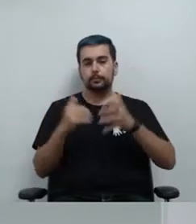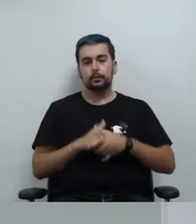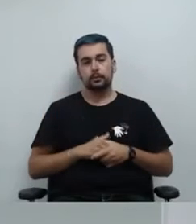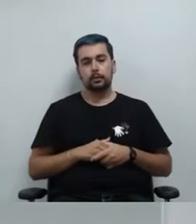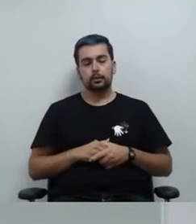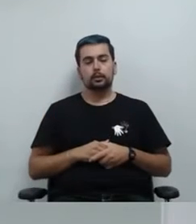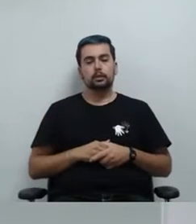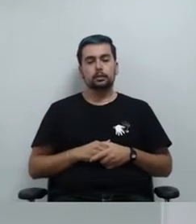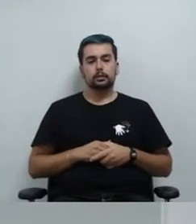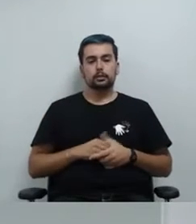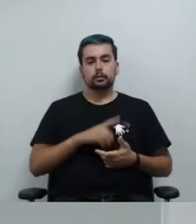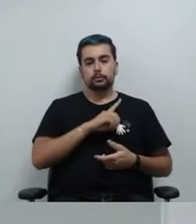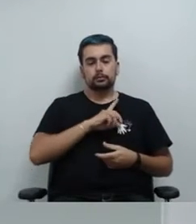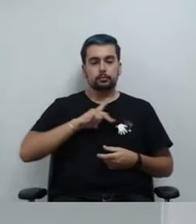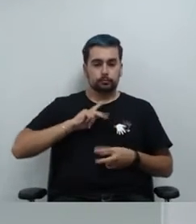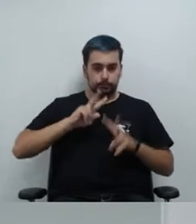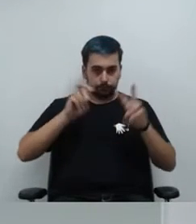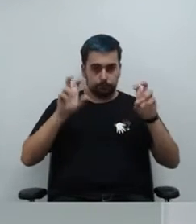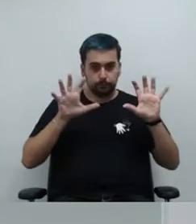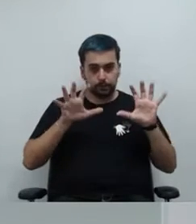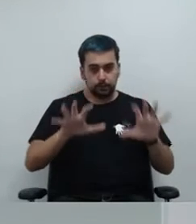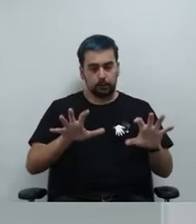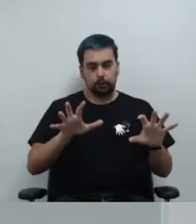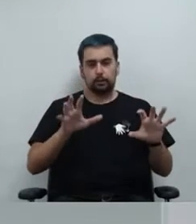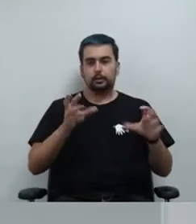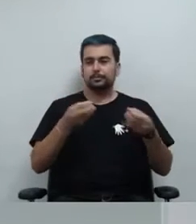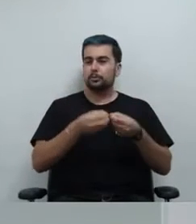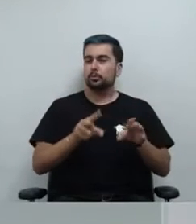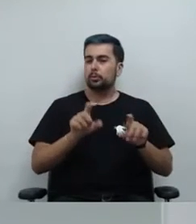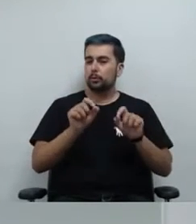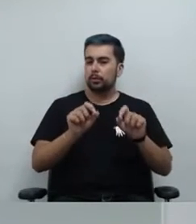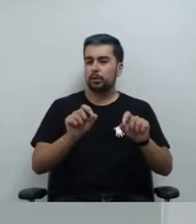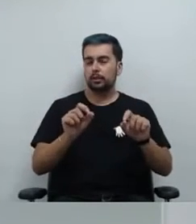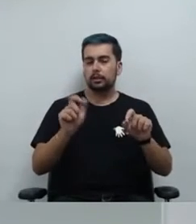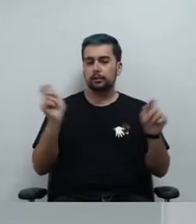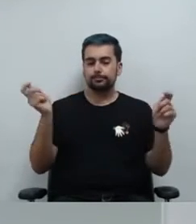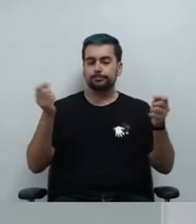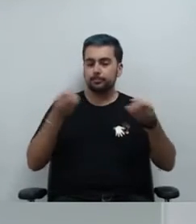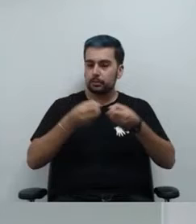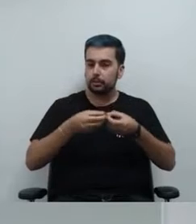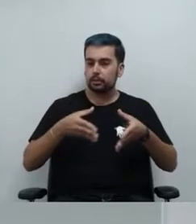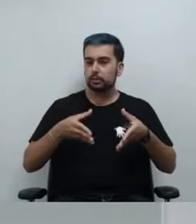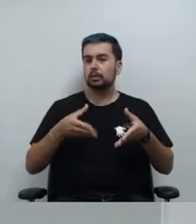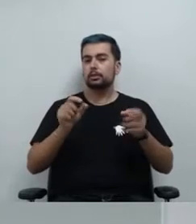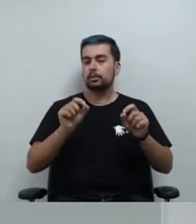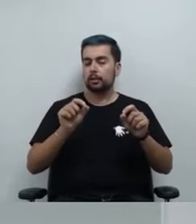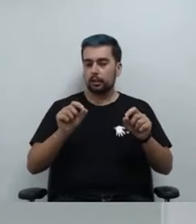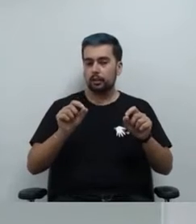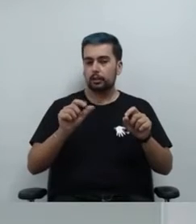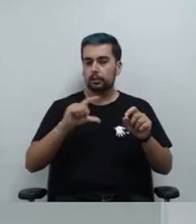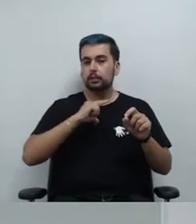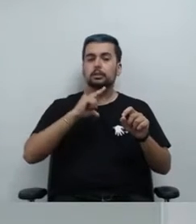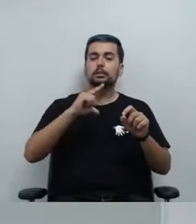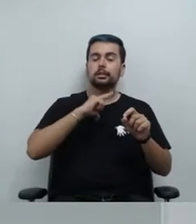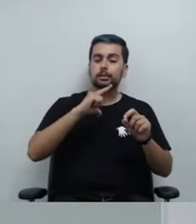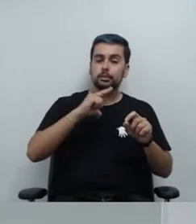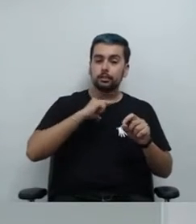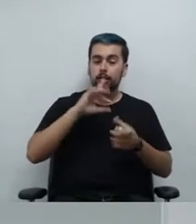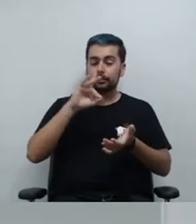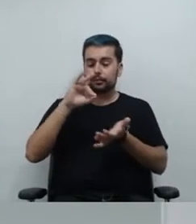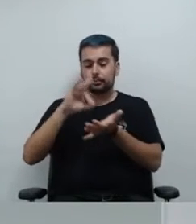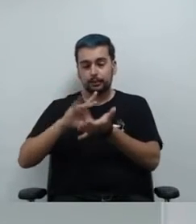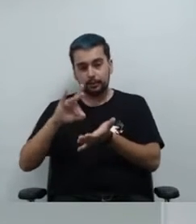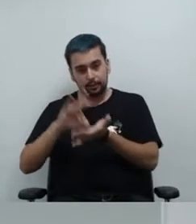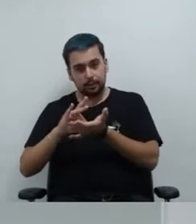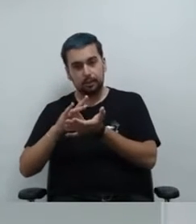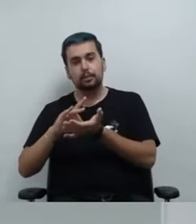da Defensoria Pública nesse tema, prejudicando a possibilidade de transformação da realidade existente, que é